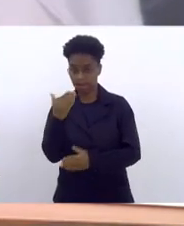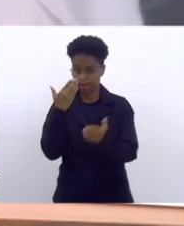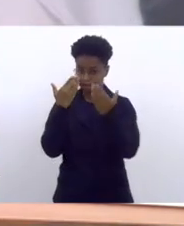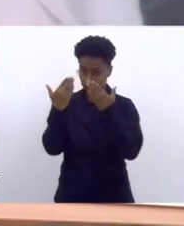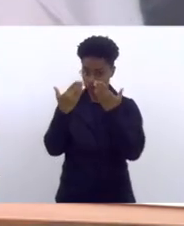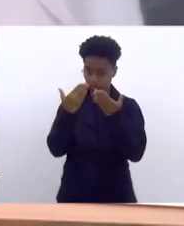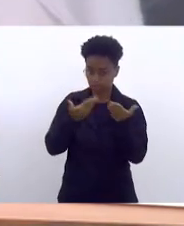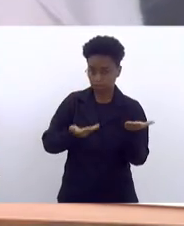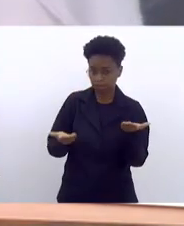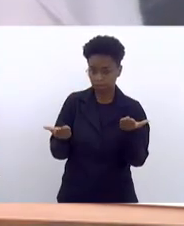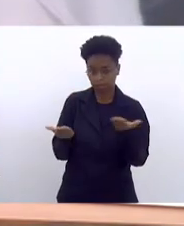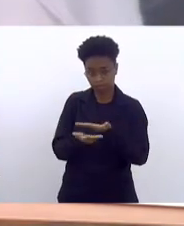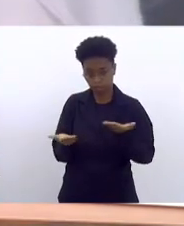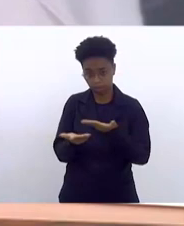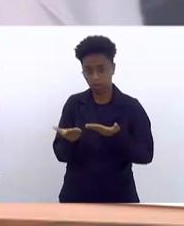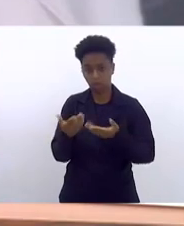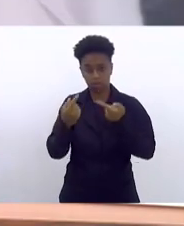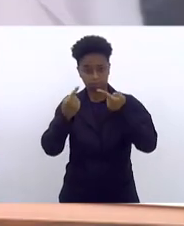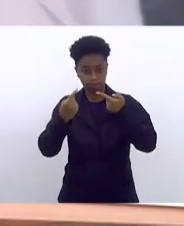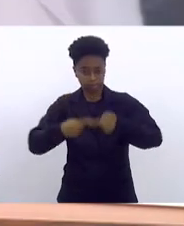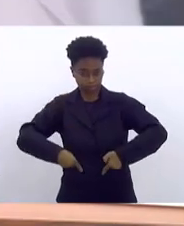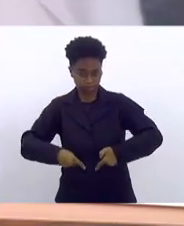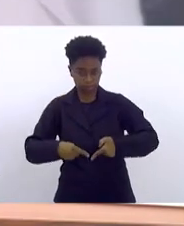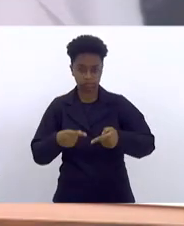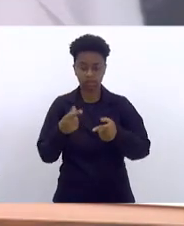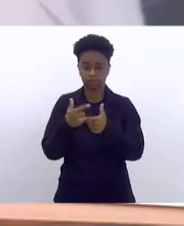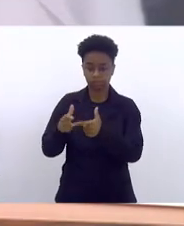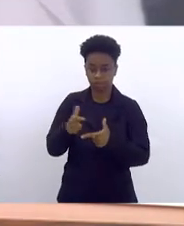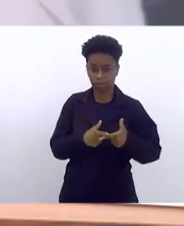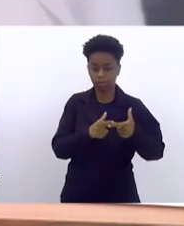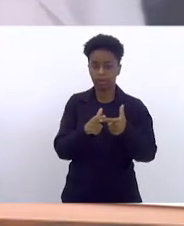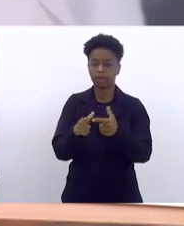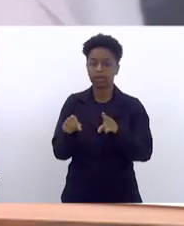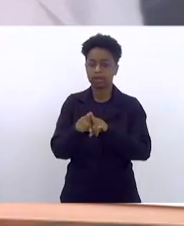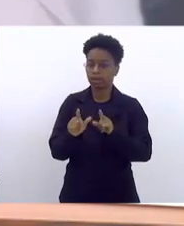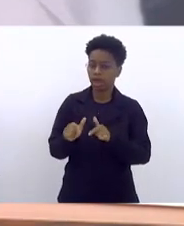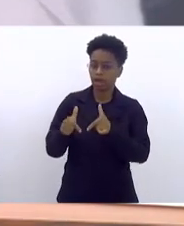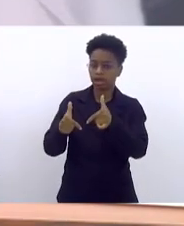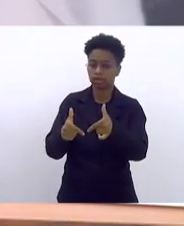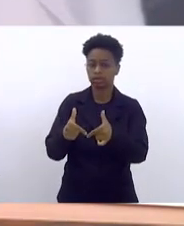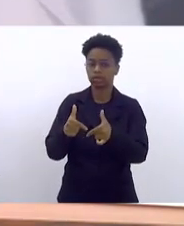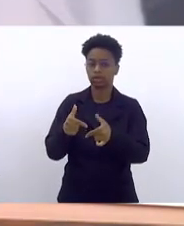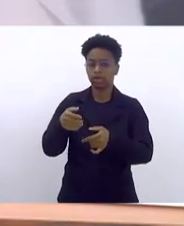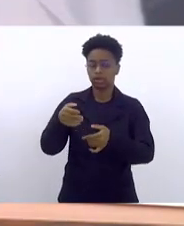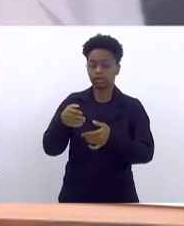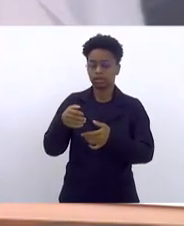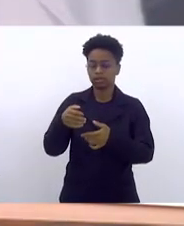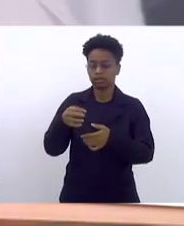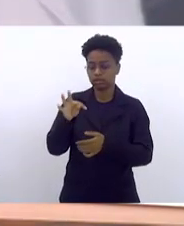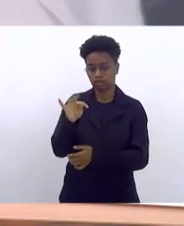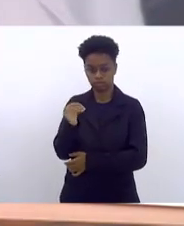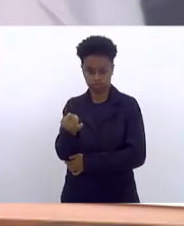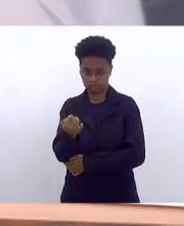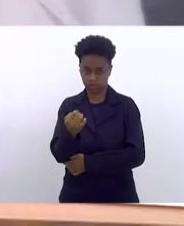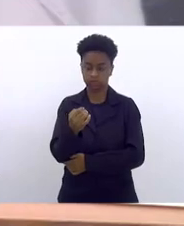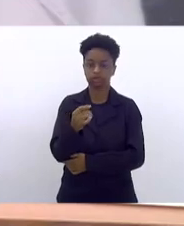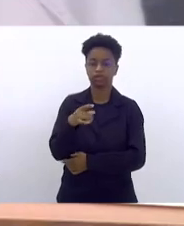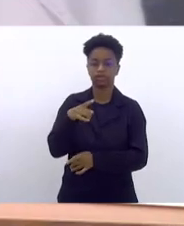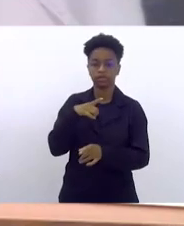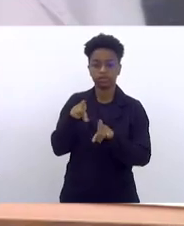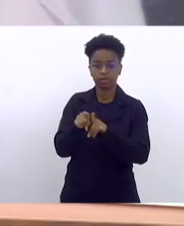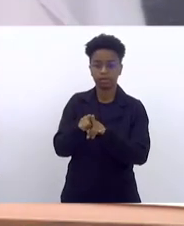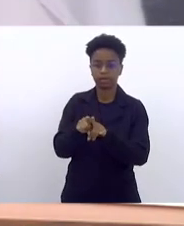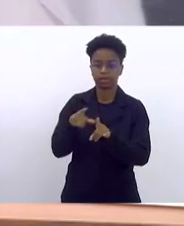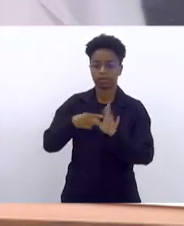Somec RJ atuando no TJ por muito tempo nessa área que tem uma proposta de trabalho